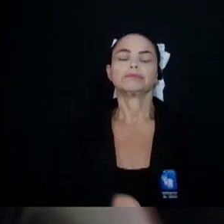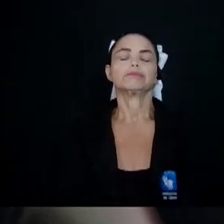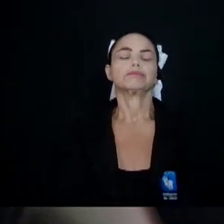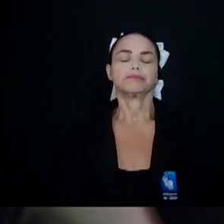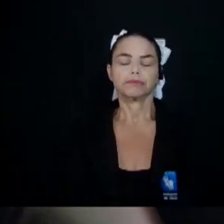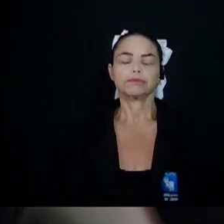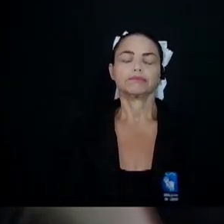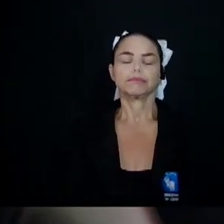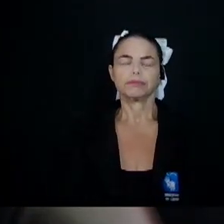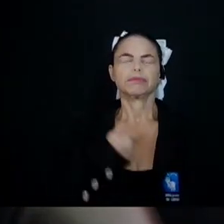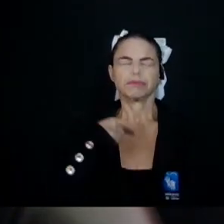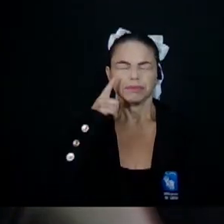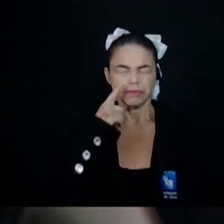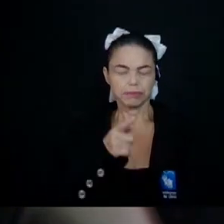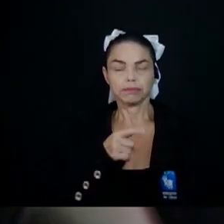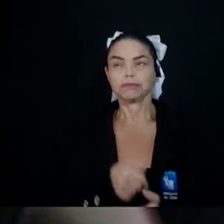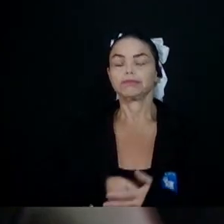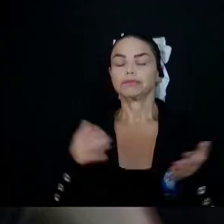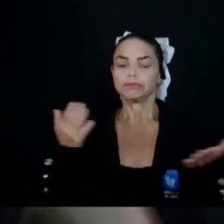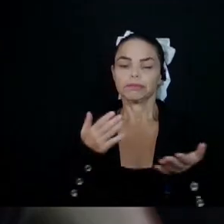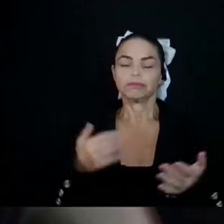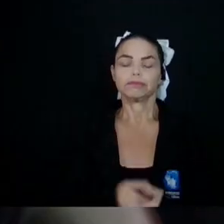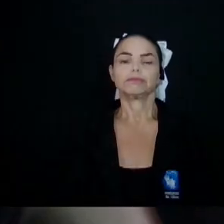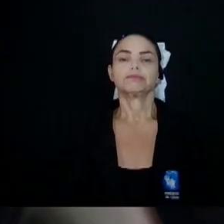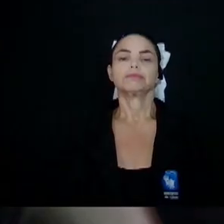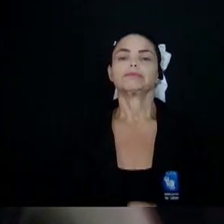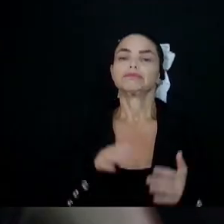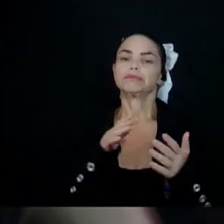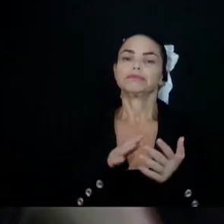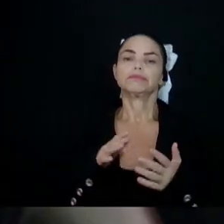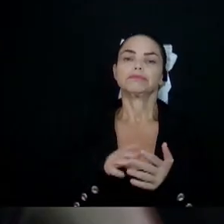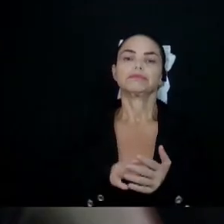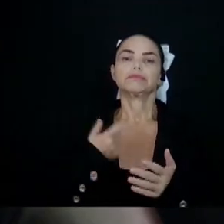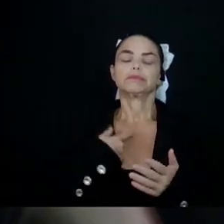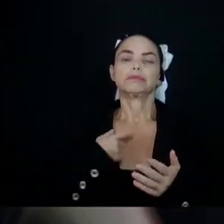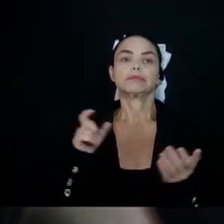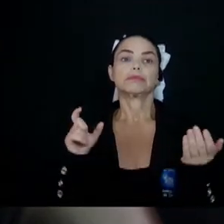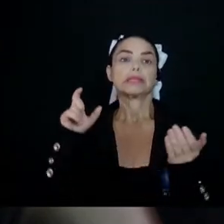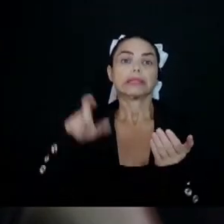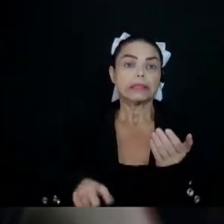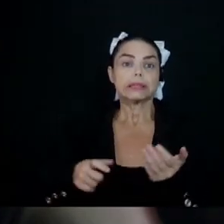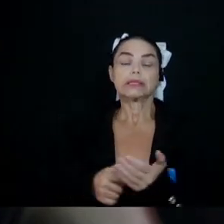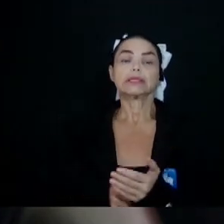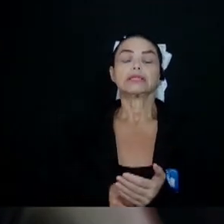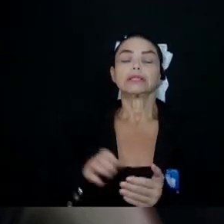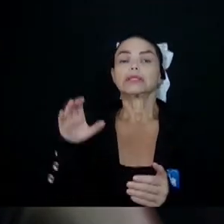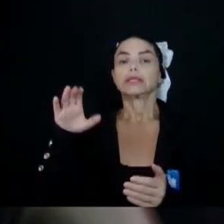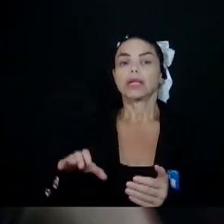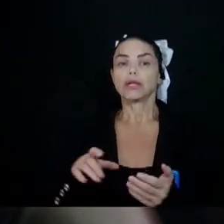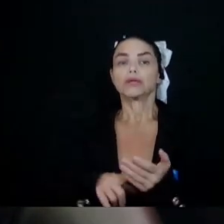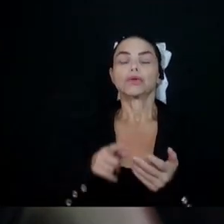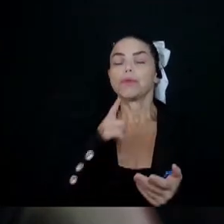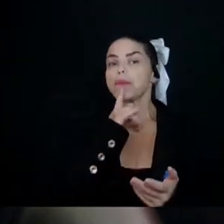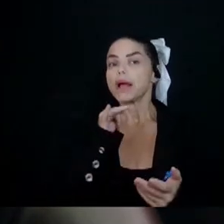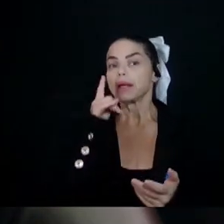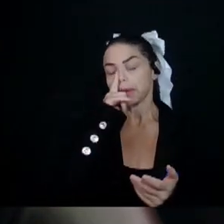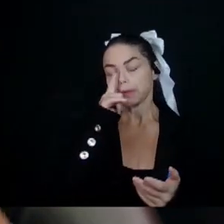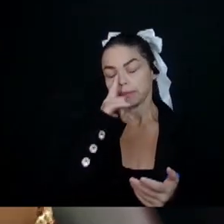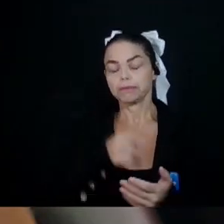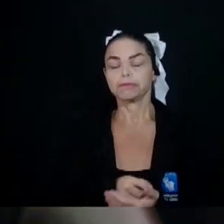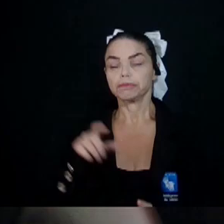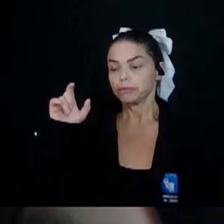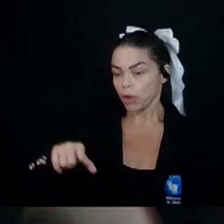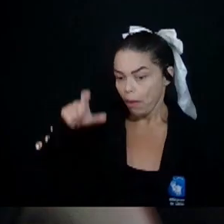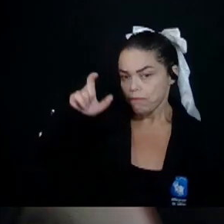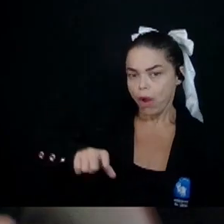já vi muitos casos, né, onde a criança foi estourando o cartão do pai e da mãe Verdade. por conta disso, e